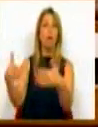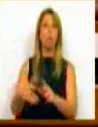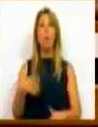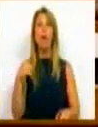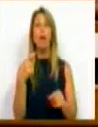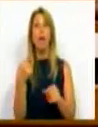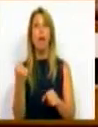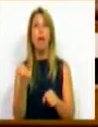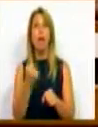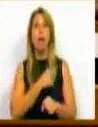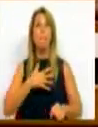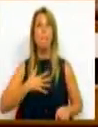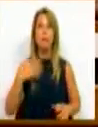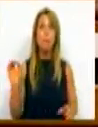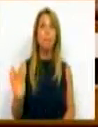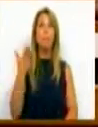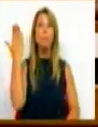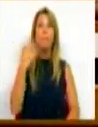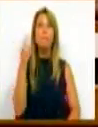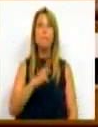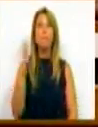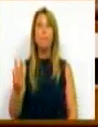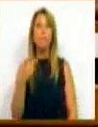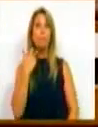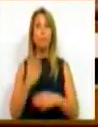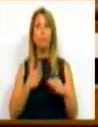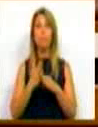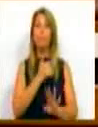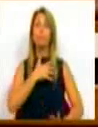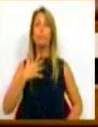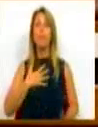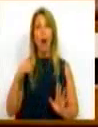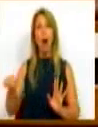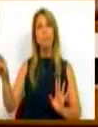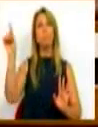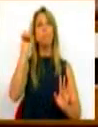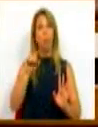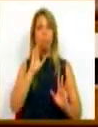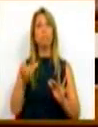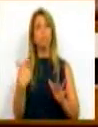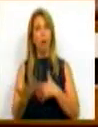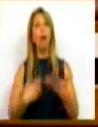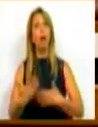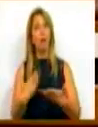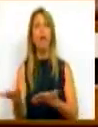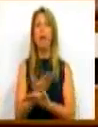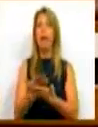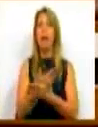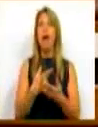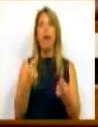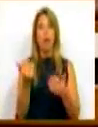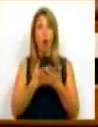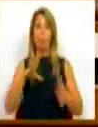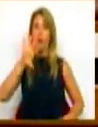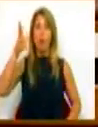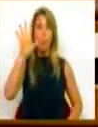sobretudo das milhares de pequenas e médias empresas que povoam e animam a economia por todo o país. Uma